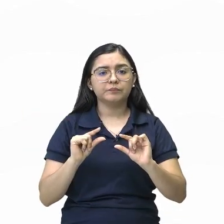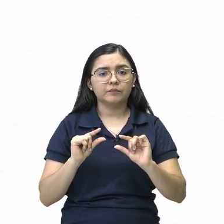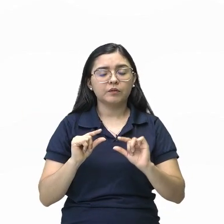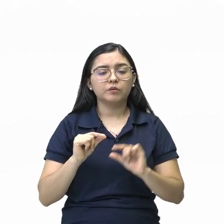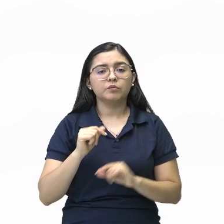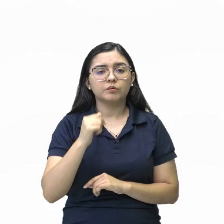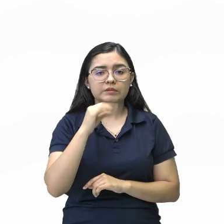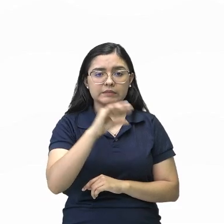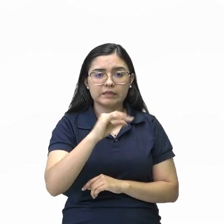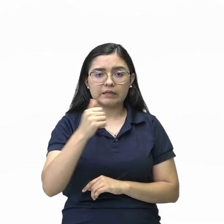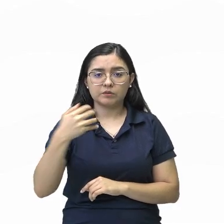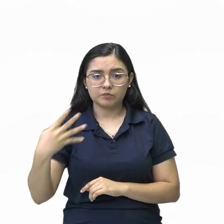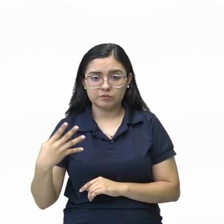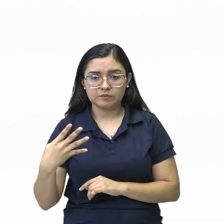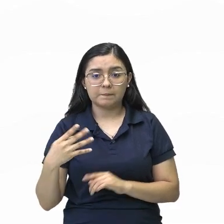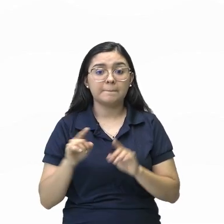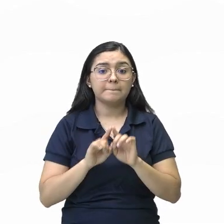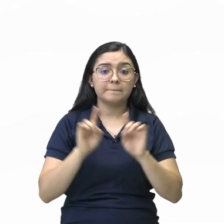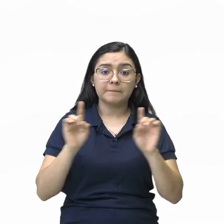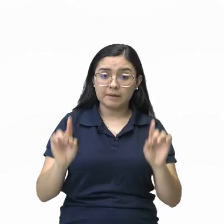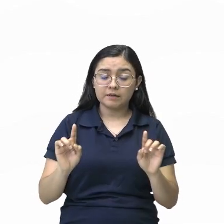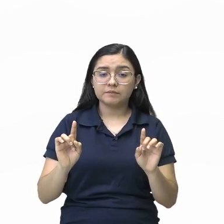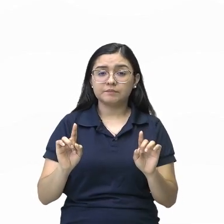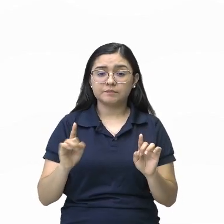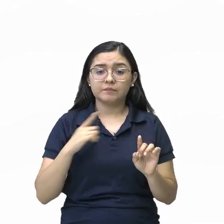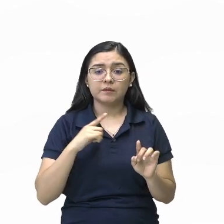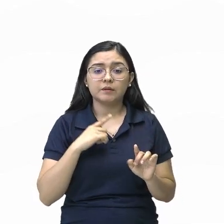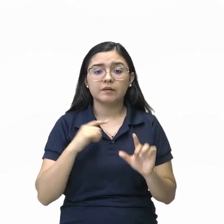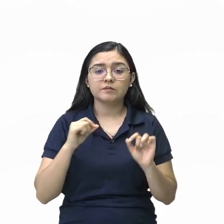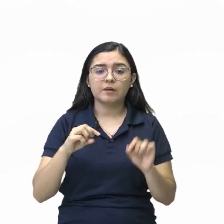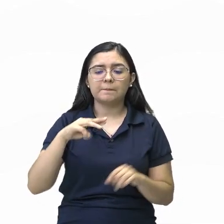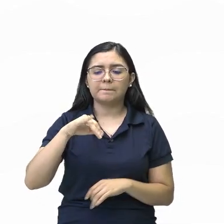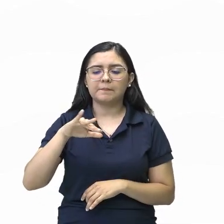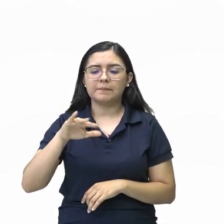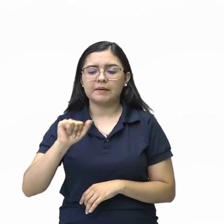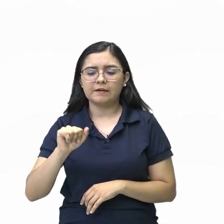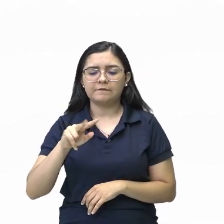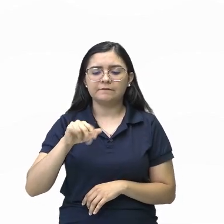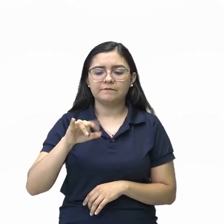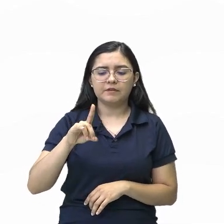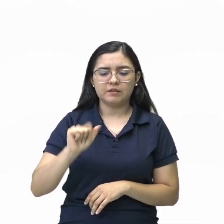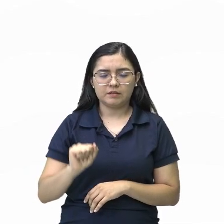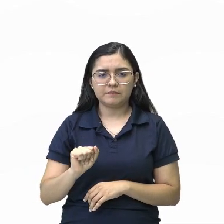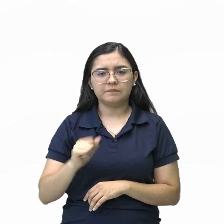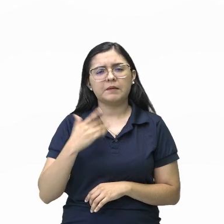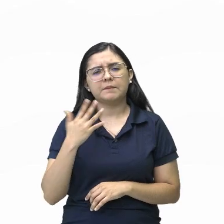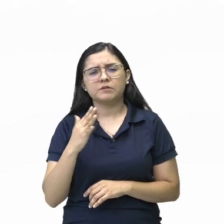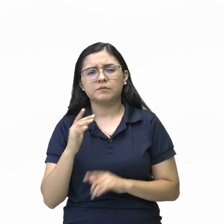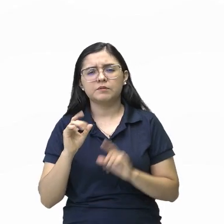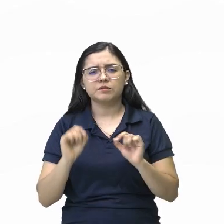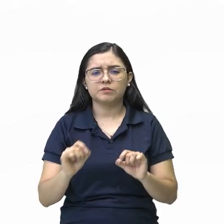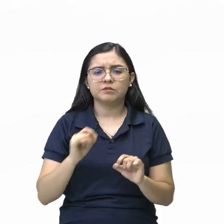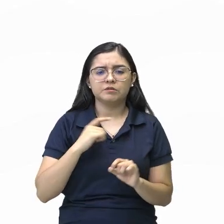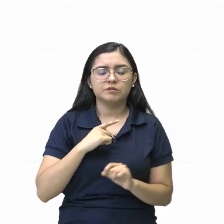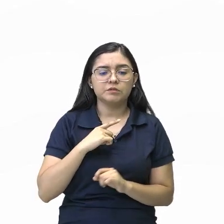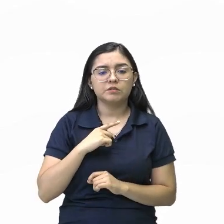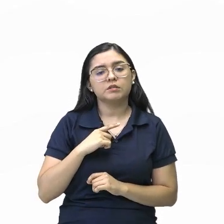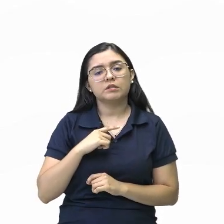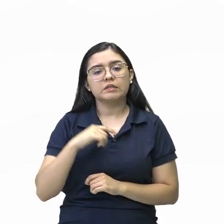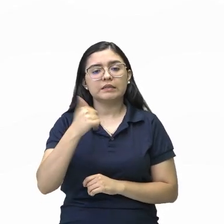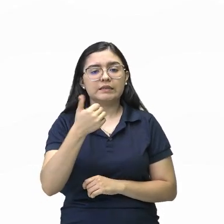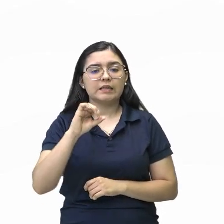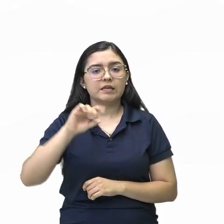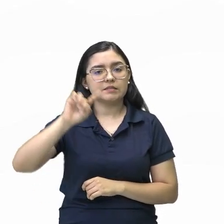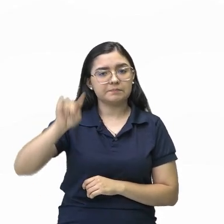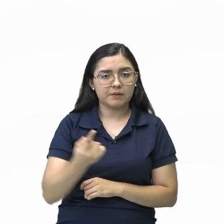14, mas até um certo ponto, porque a sua meia-vida dá uma margem de segurança de mais ou menos